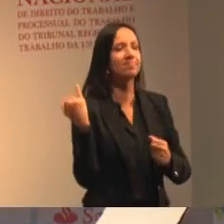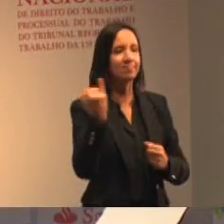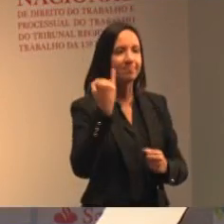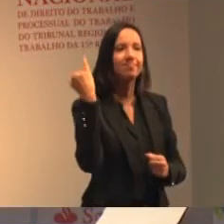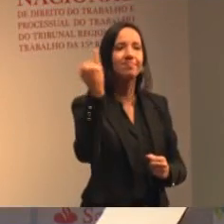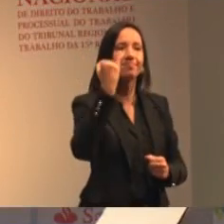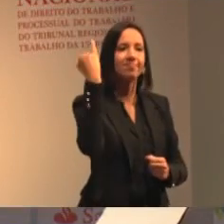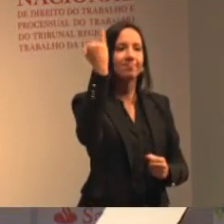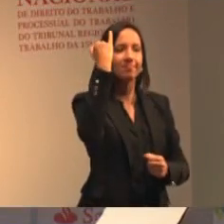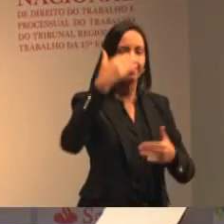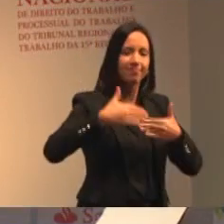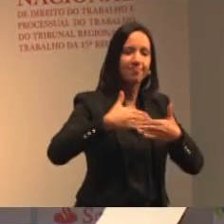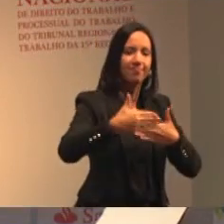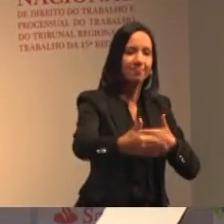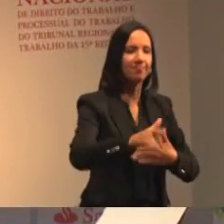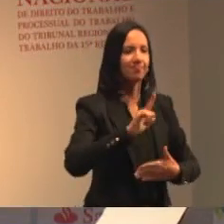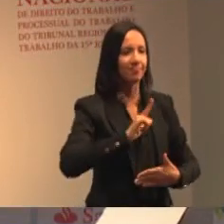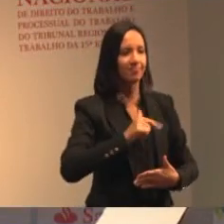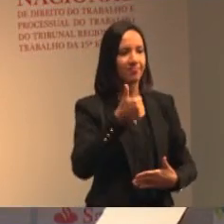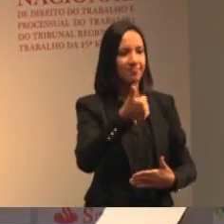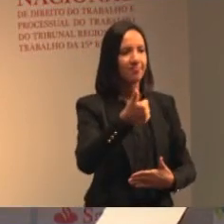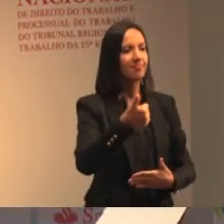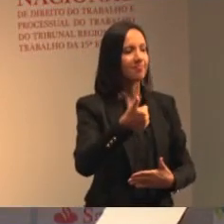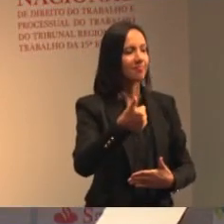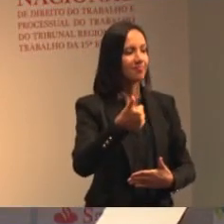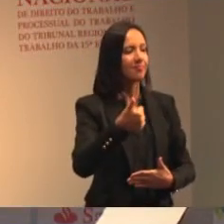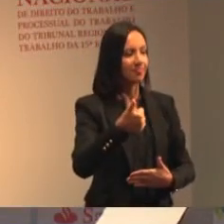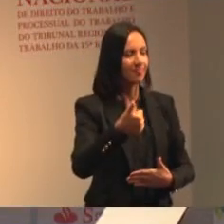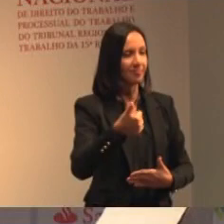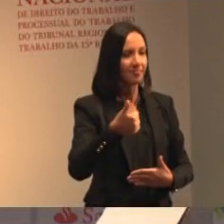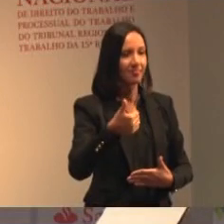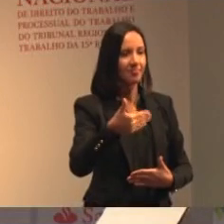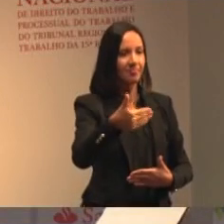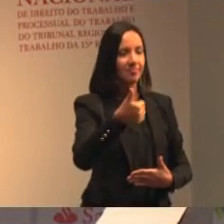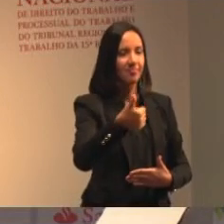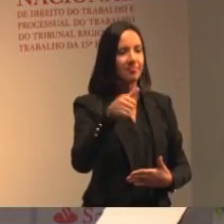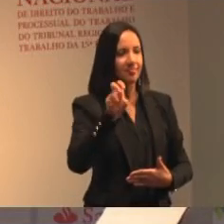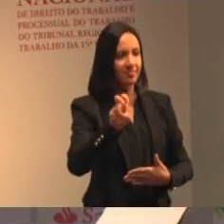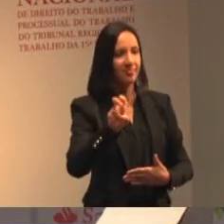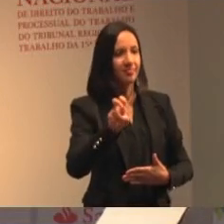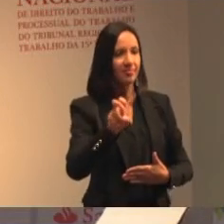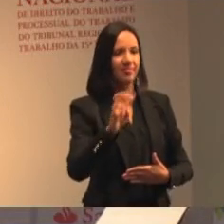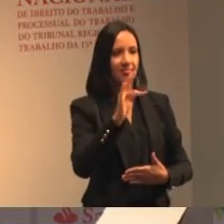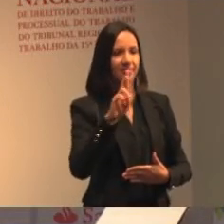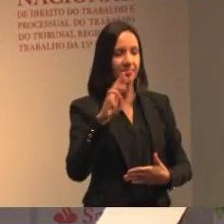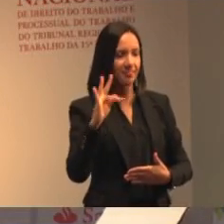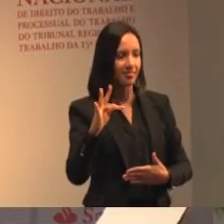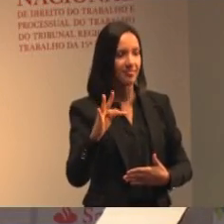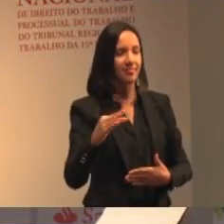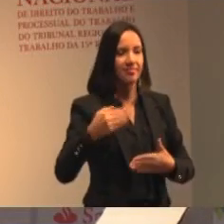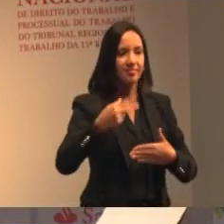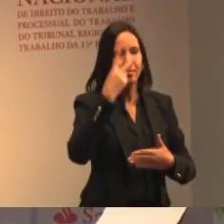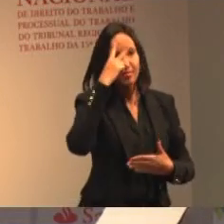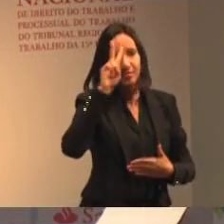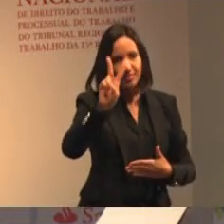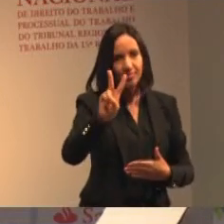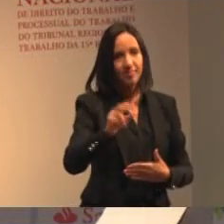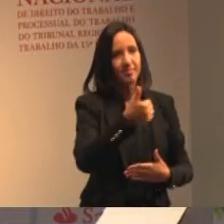se realizará nessa 19ª edição, nesses próximos dois dias. Caros